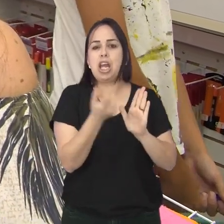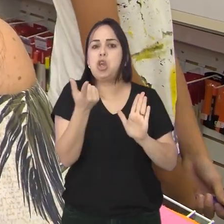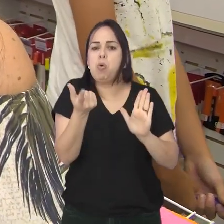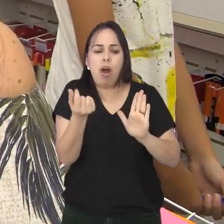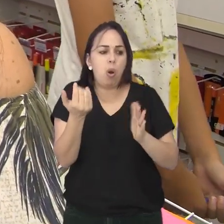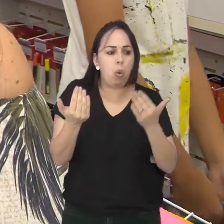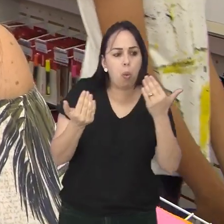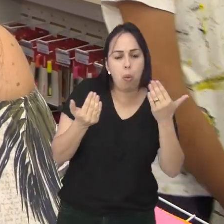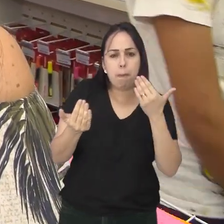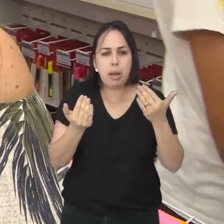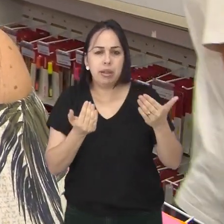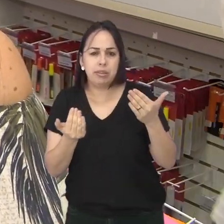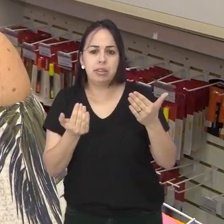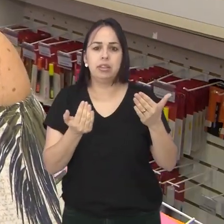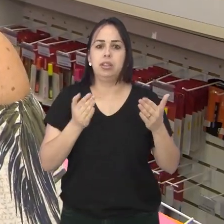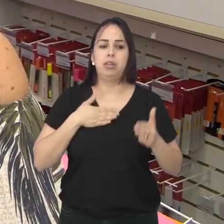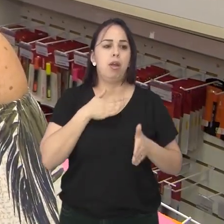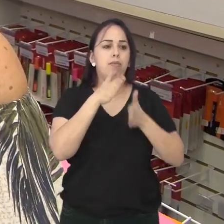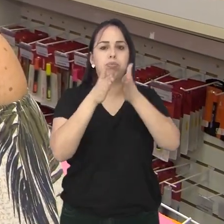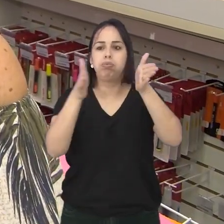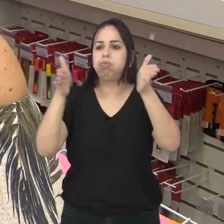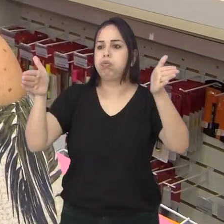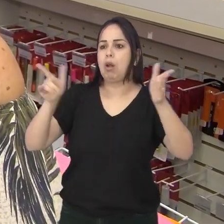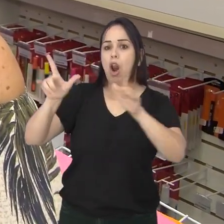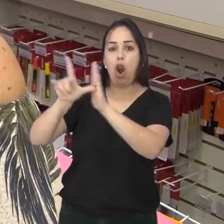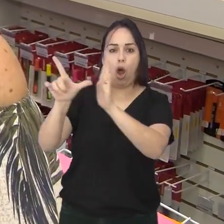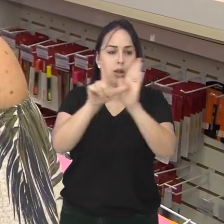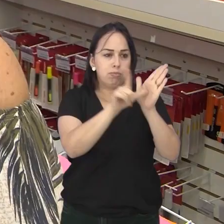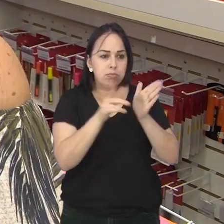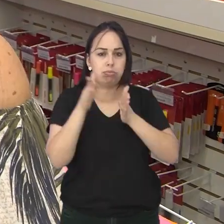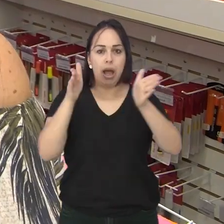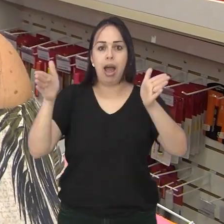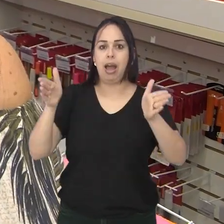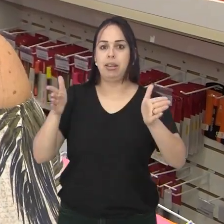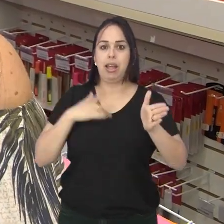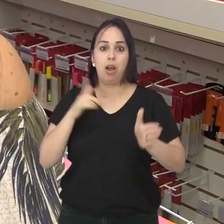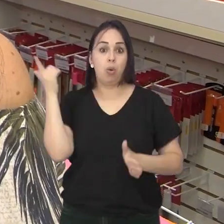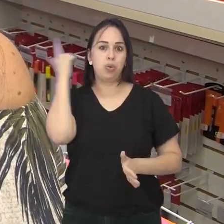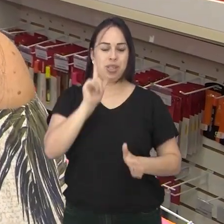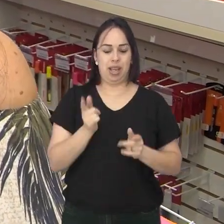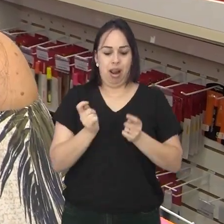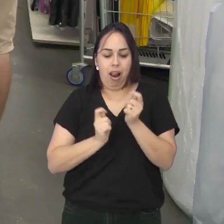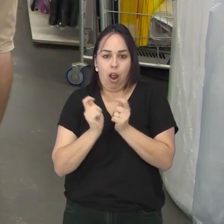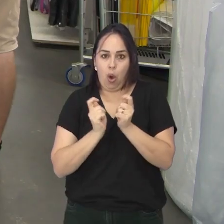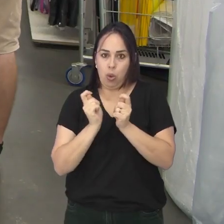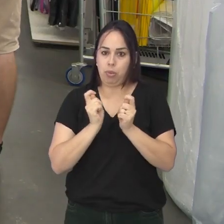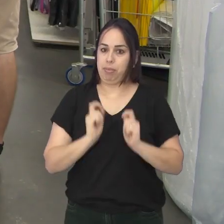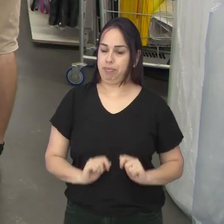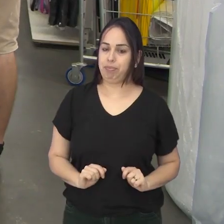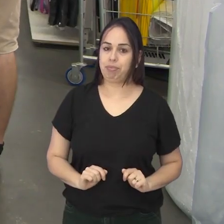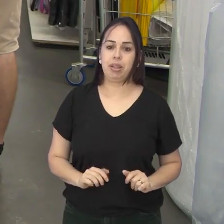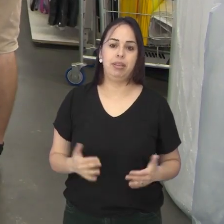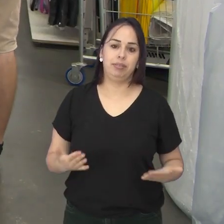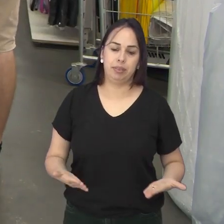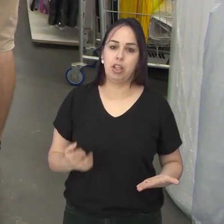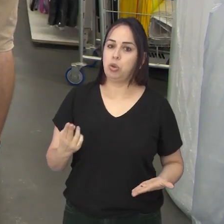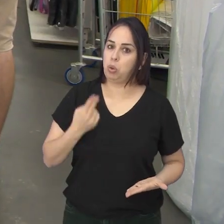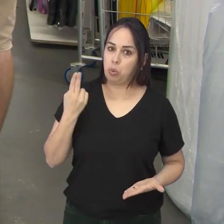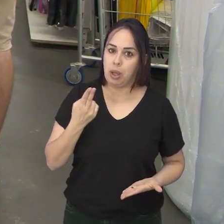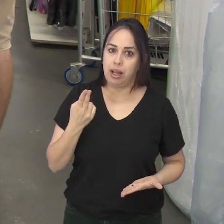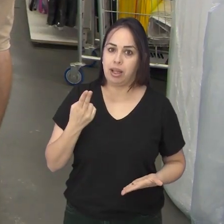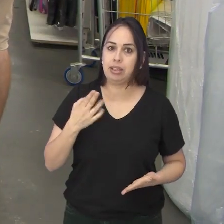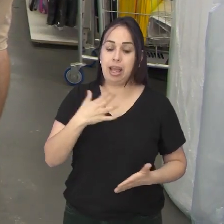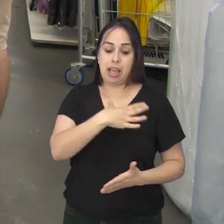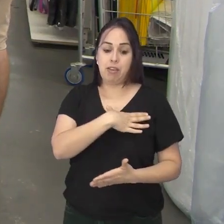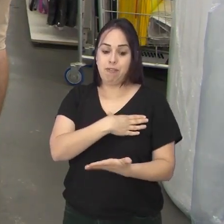preço e vou em várias lojas até conseguir economizar um pouquinho. E não tem jeito mesmo.